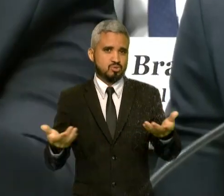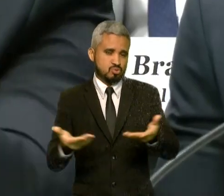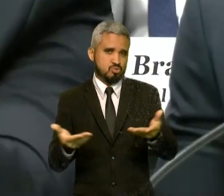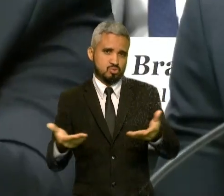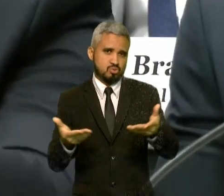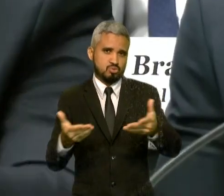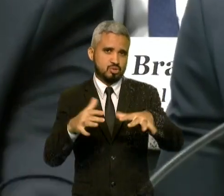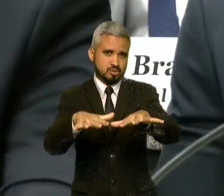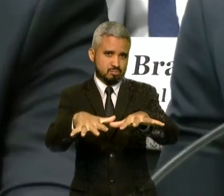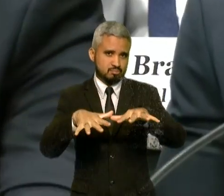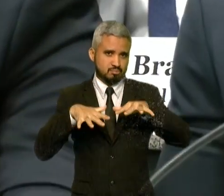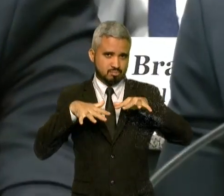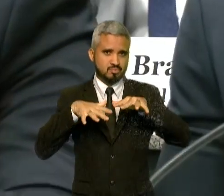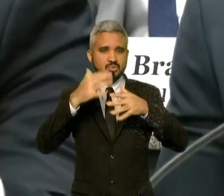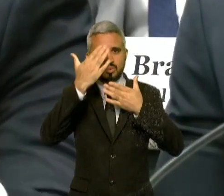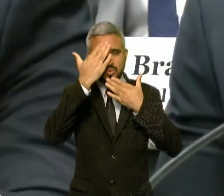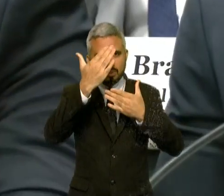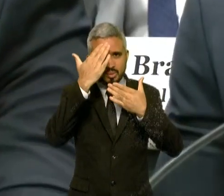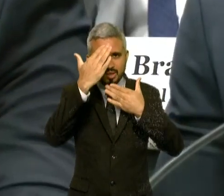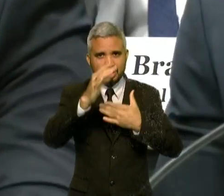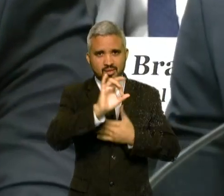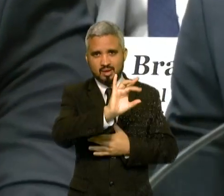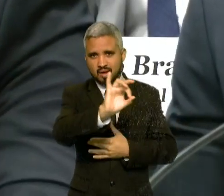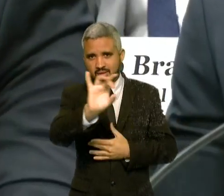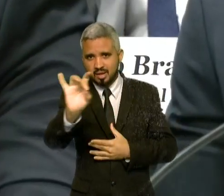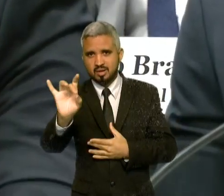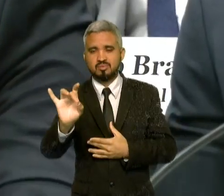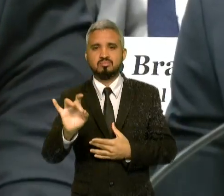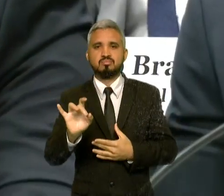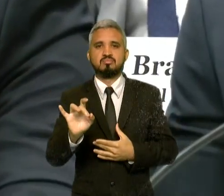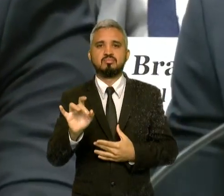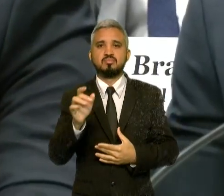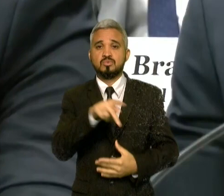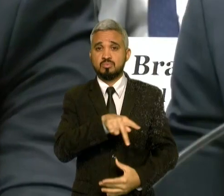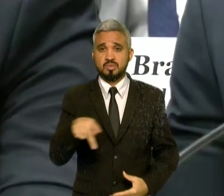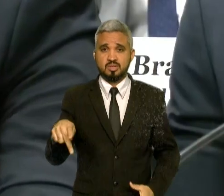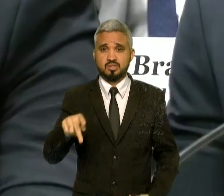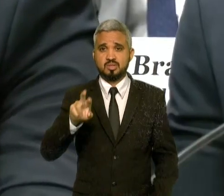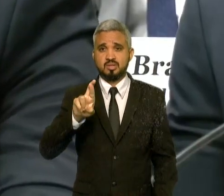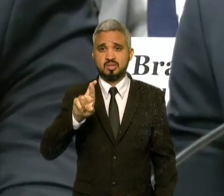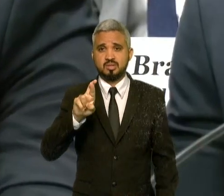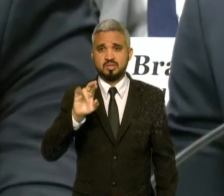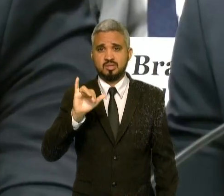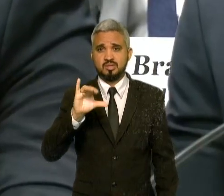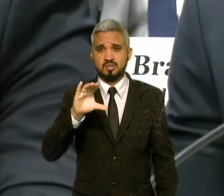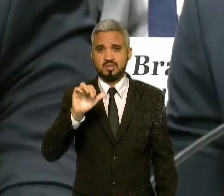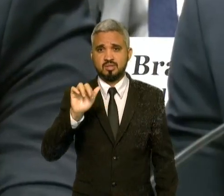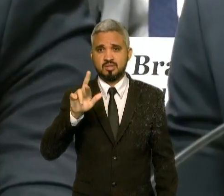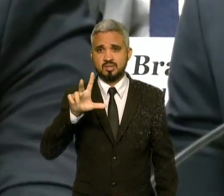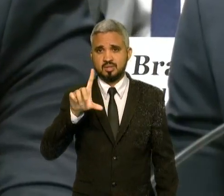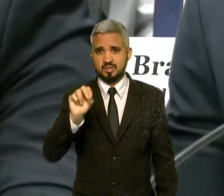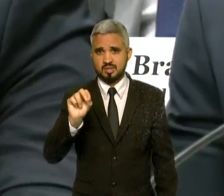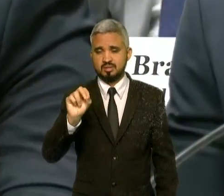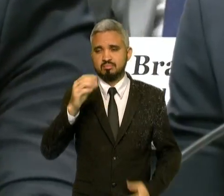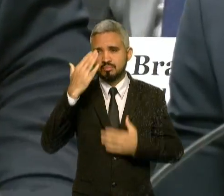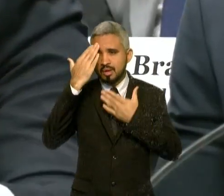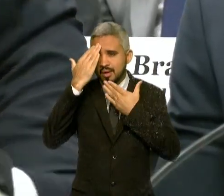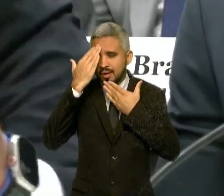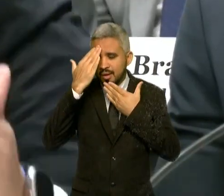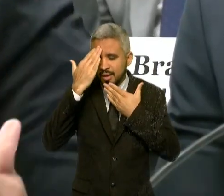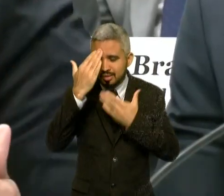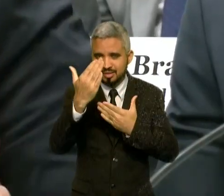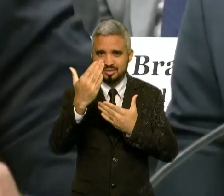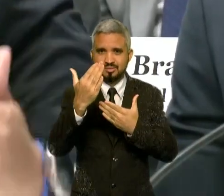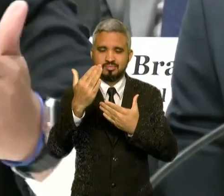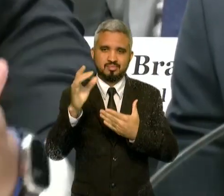muito obrigado a cada um de vocês, em nome do presidente Ricardo. Eu agradeço do fundo do coração. E dizer